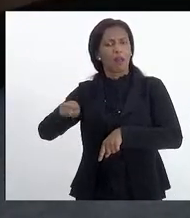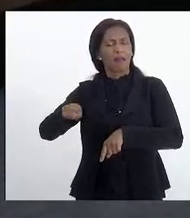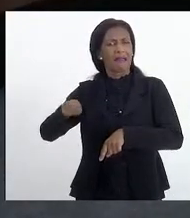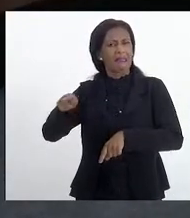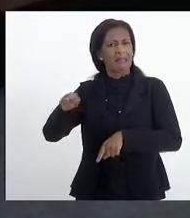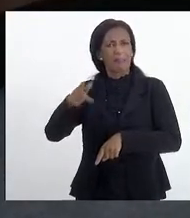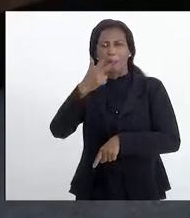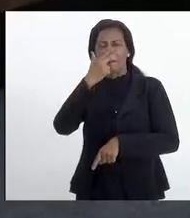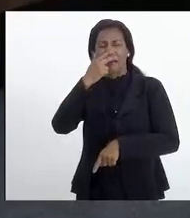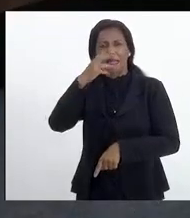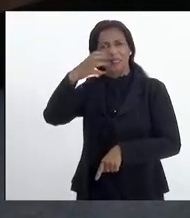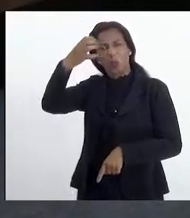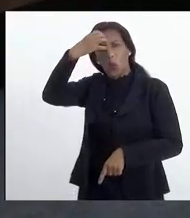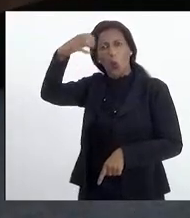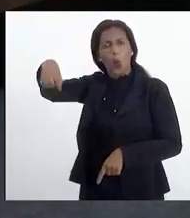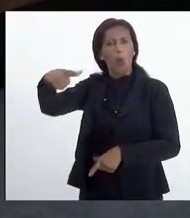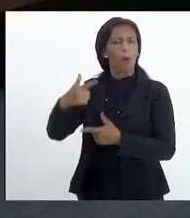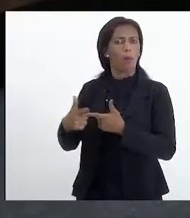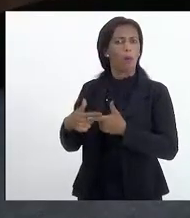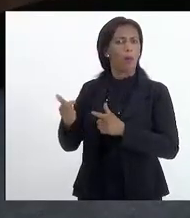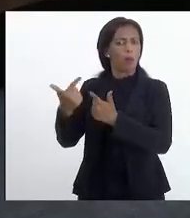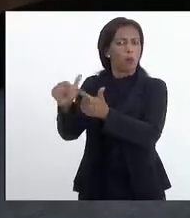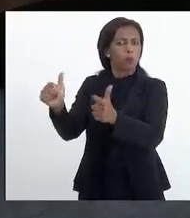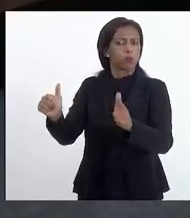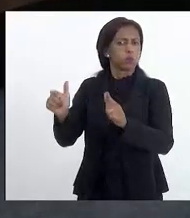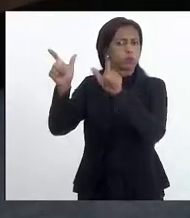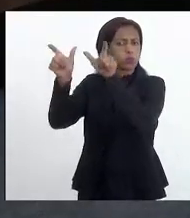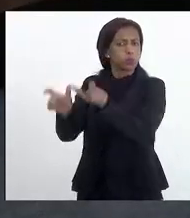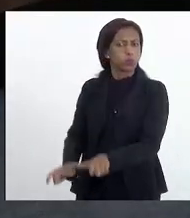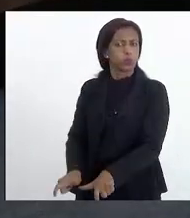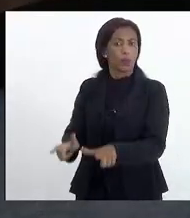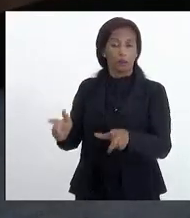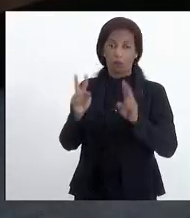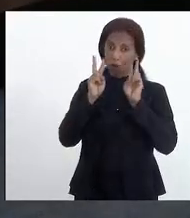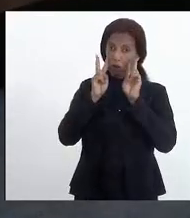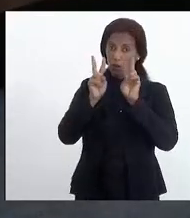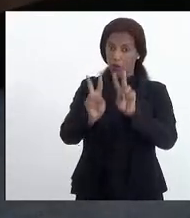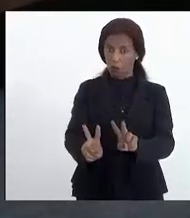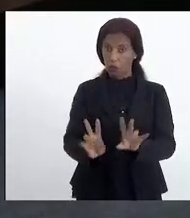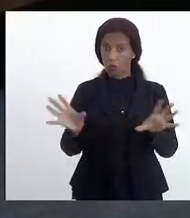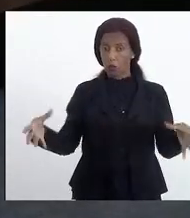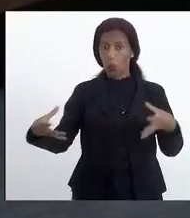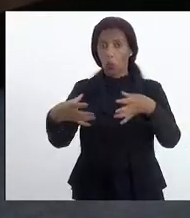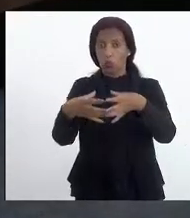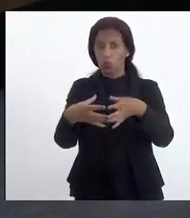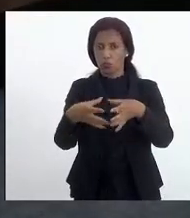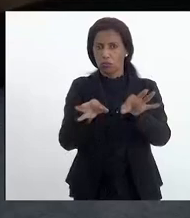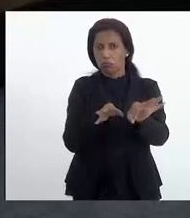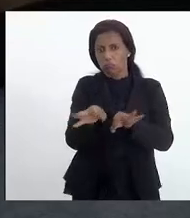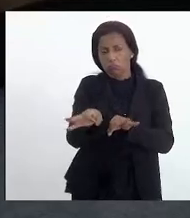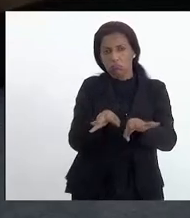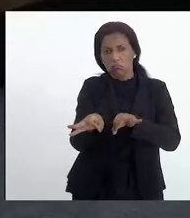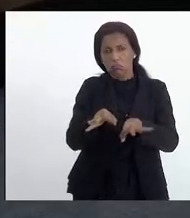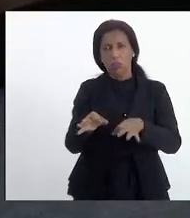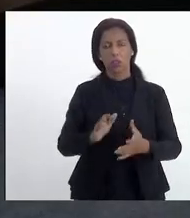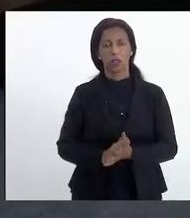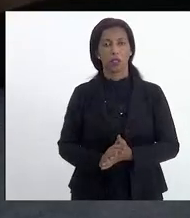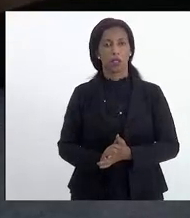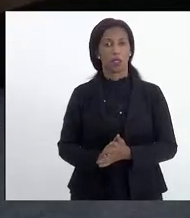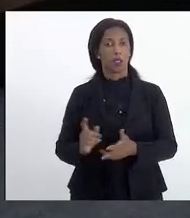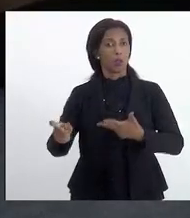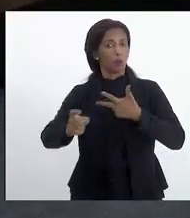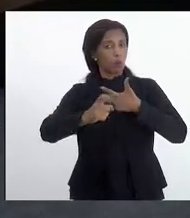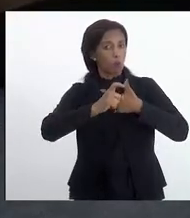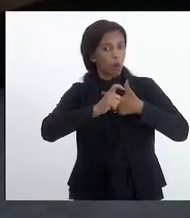ocasionou. Então, senhor presidente, eu acho que a gente tem que ter um olhar atento sobre esse conjunto de medidas que o Poder